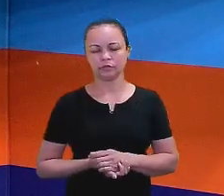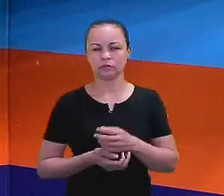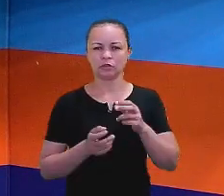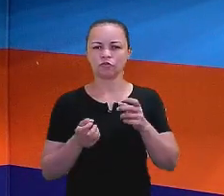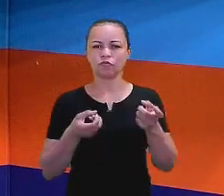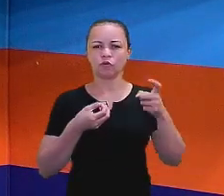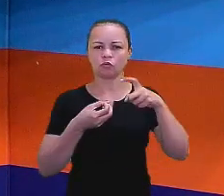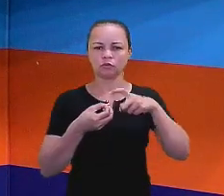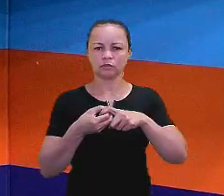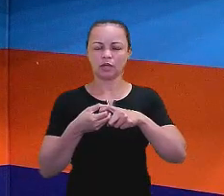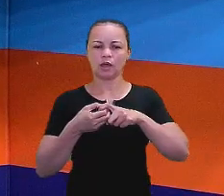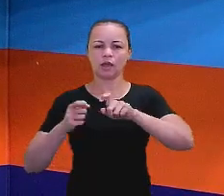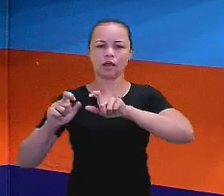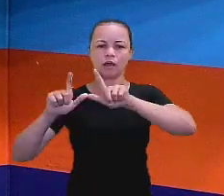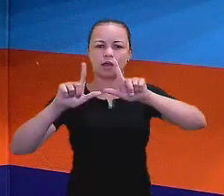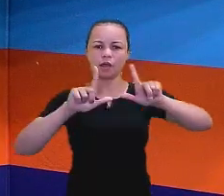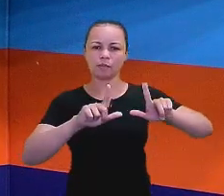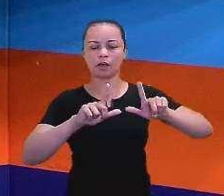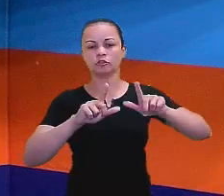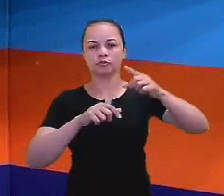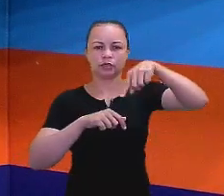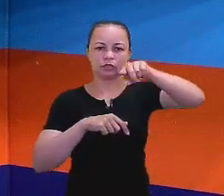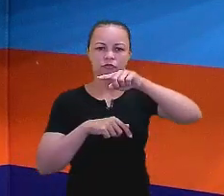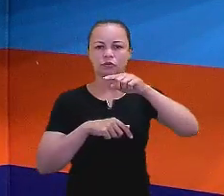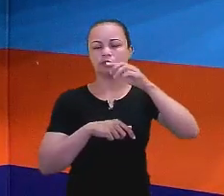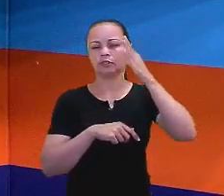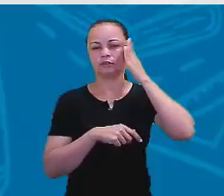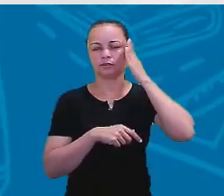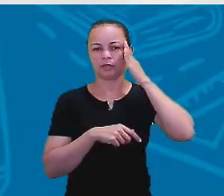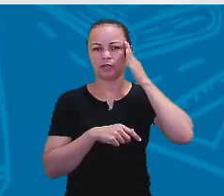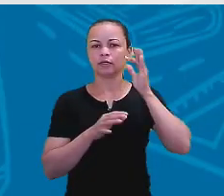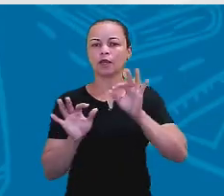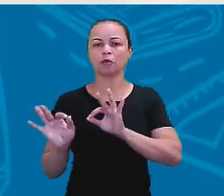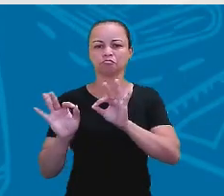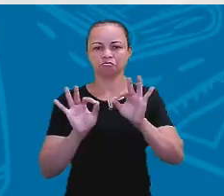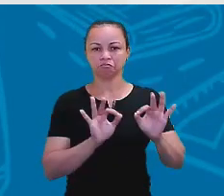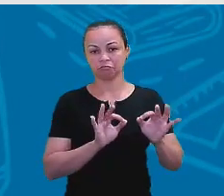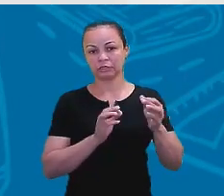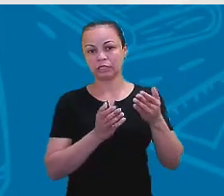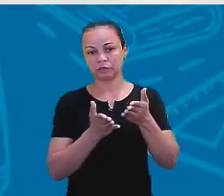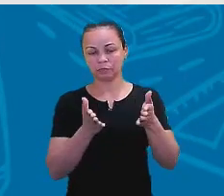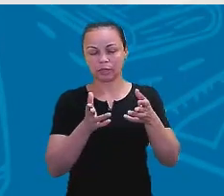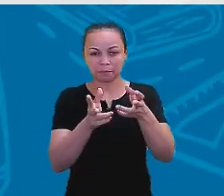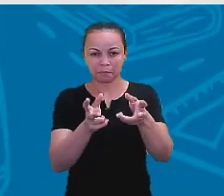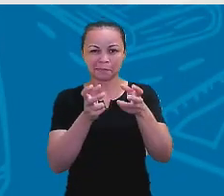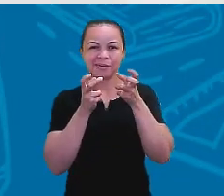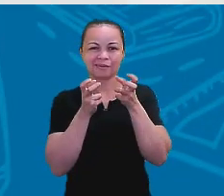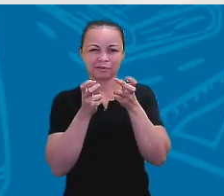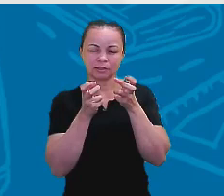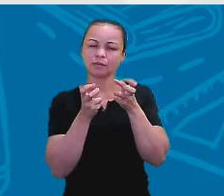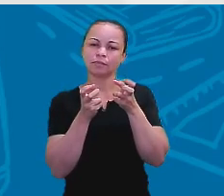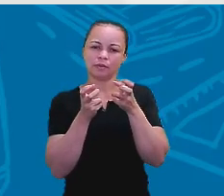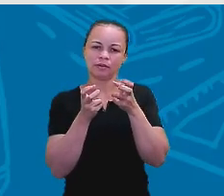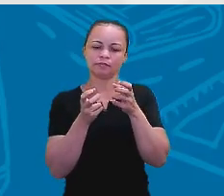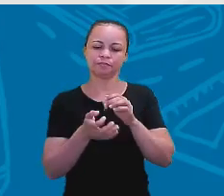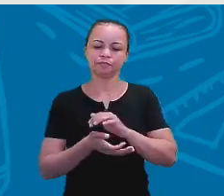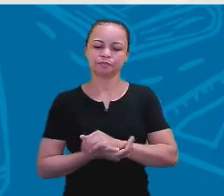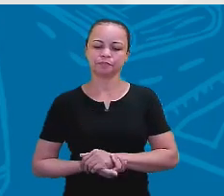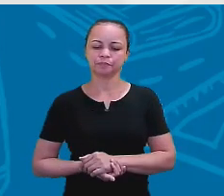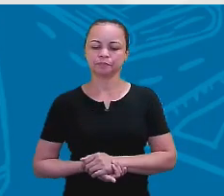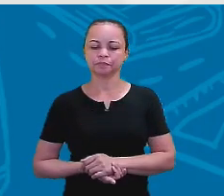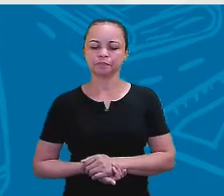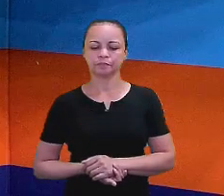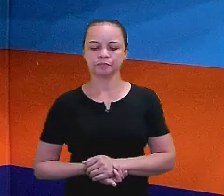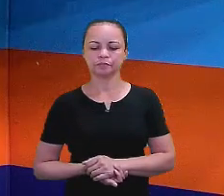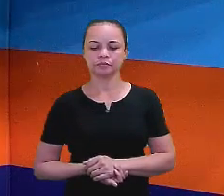pouquinho a figura, que a gente consegue ver isso bem direitinho, né? Para que você possa perceber com mais propriedade, tá?